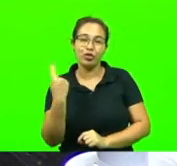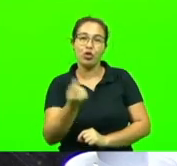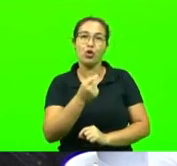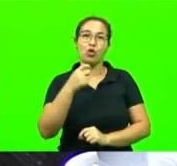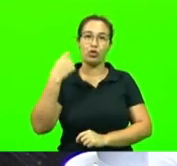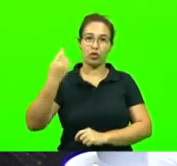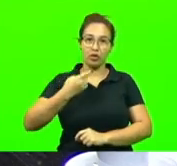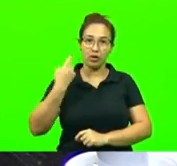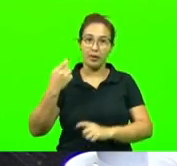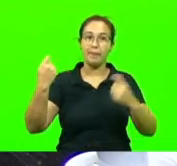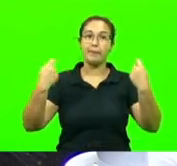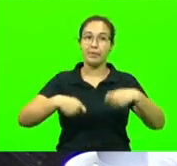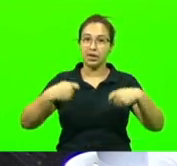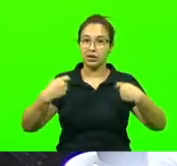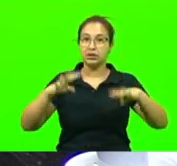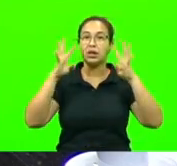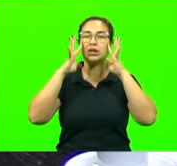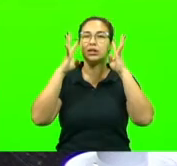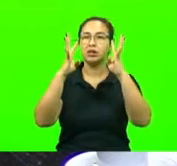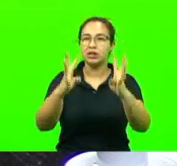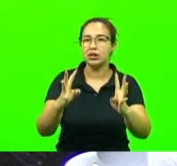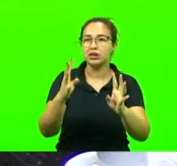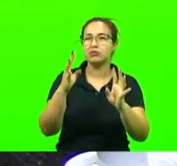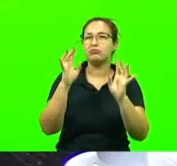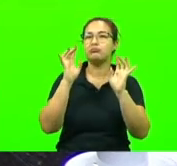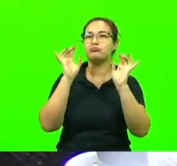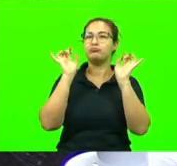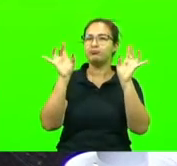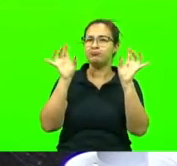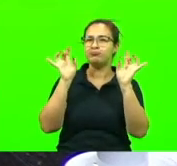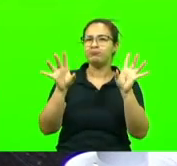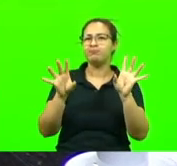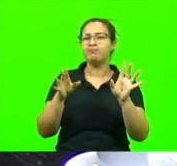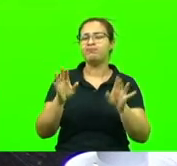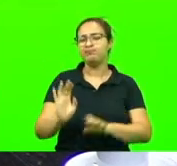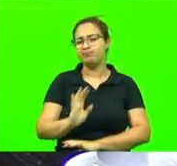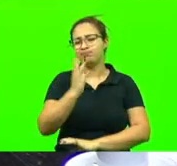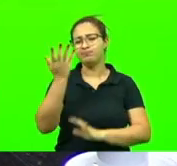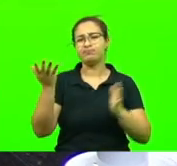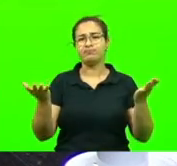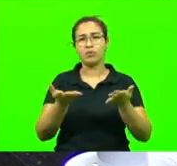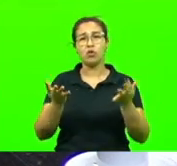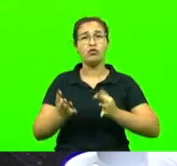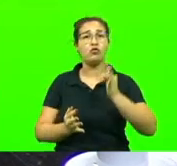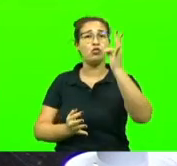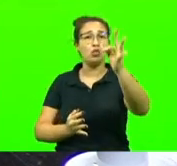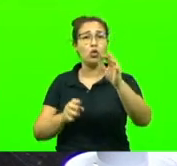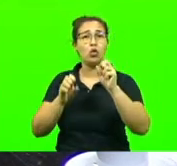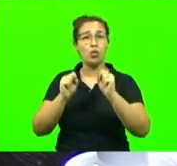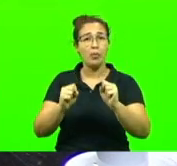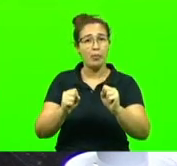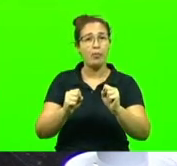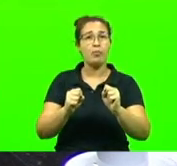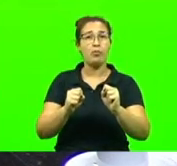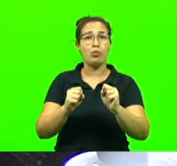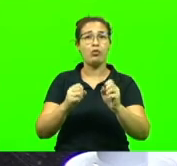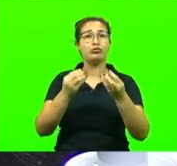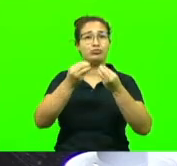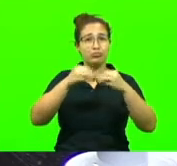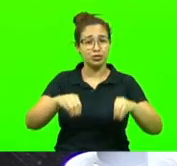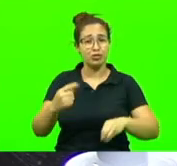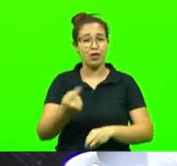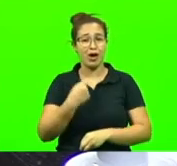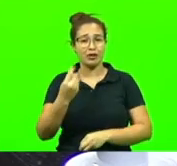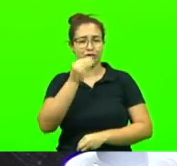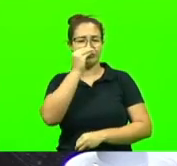deveríamos dar uma atenção muito especial ao que está acontecendo. O futuro pode nos cobrar a nossa negligência de